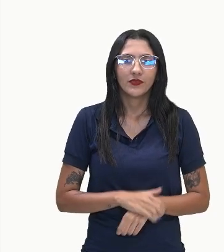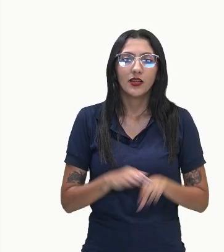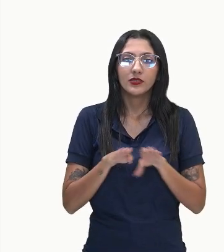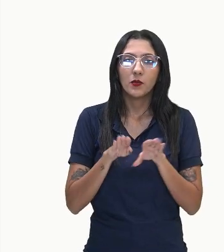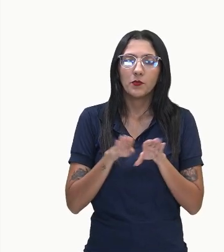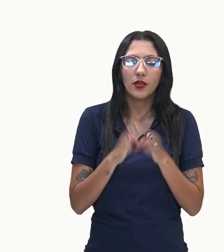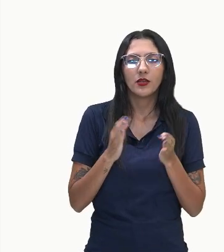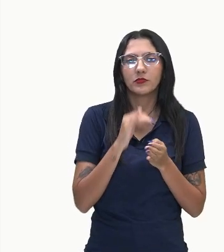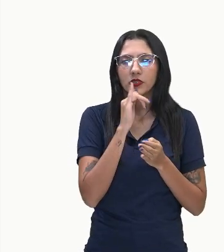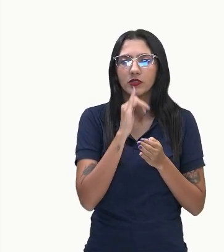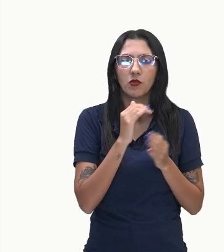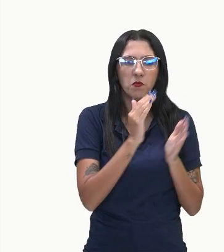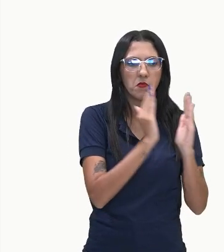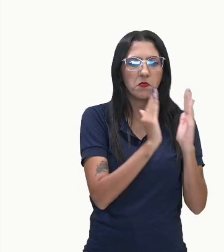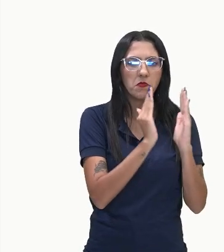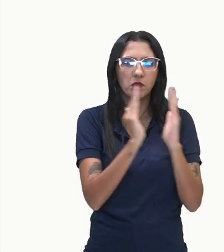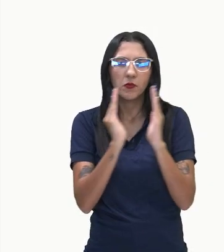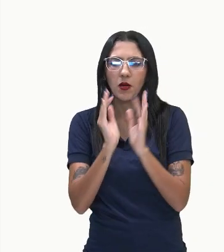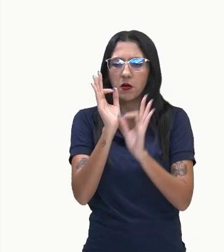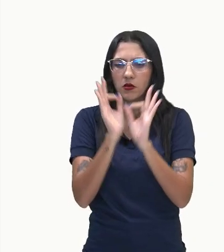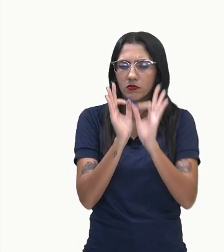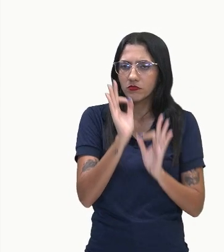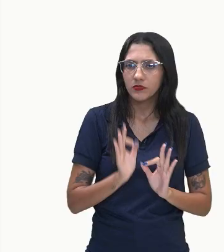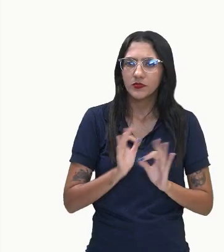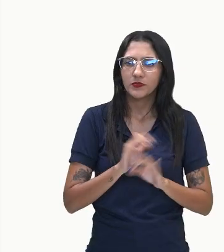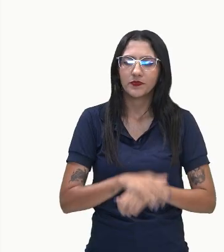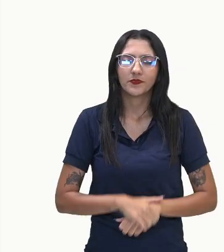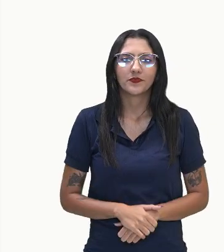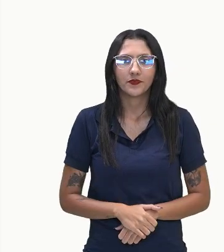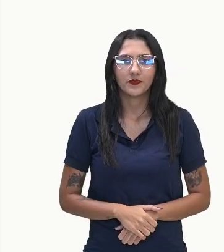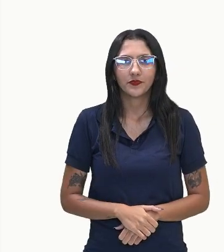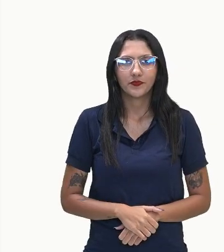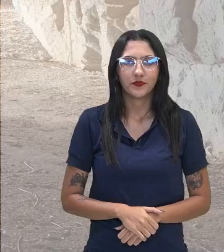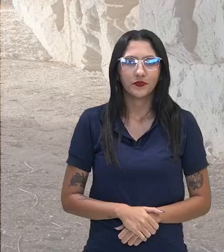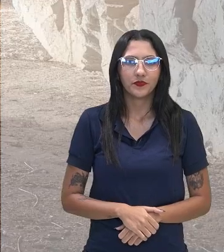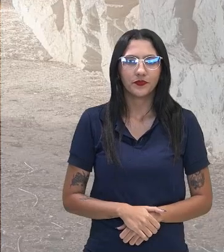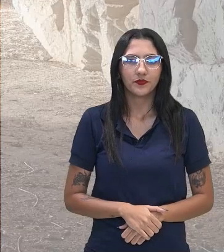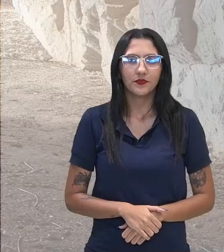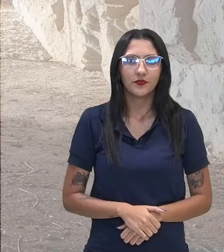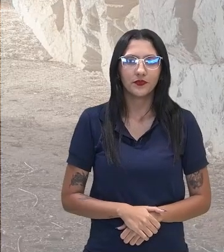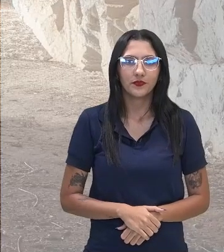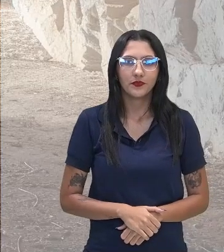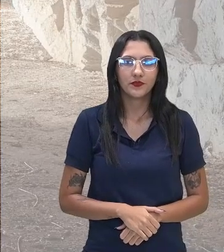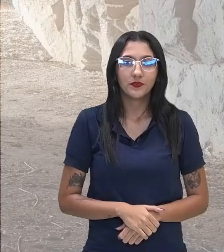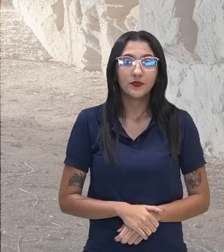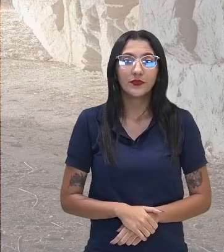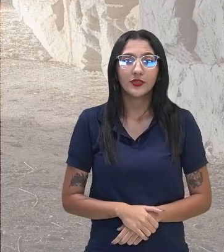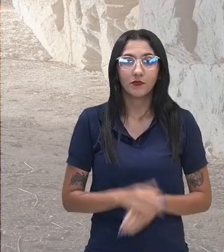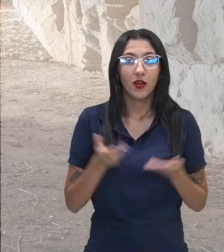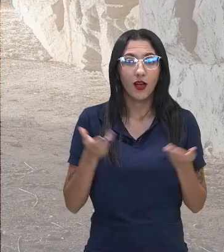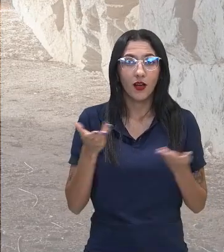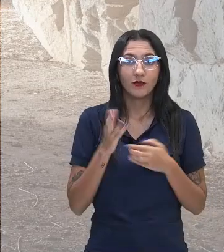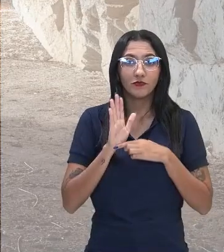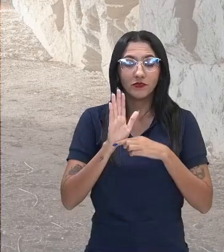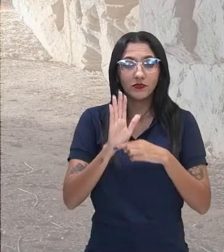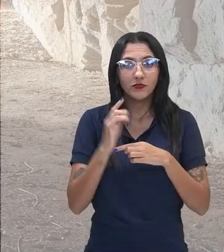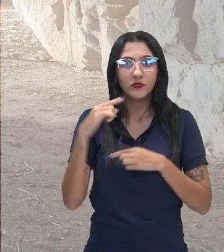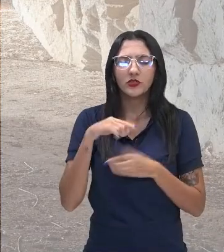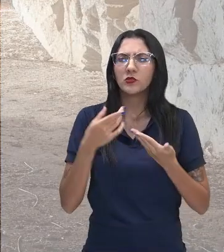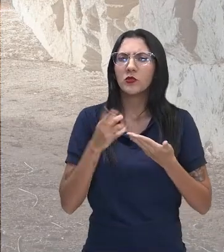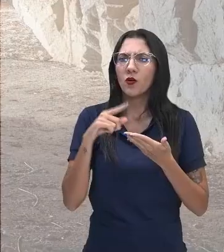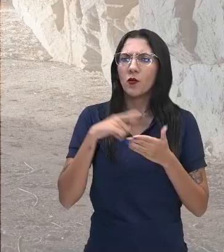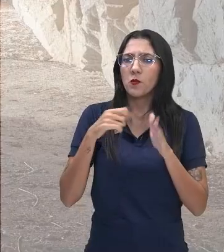de cerâmica. E agora nós vamos mostrar a primeira estatueta